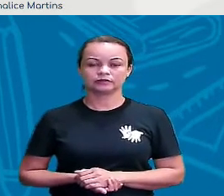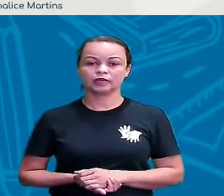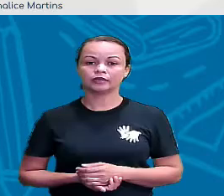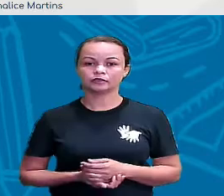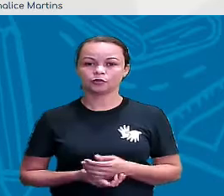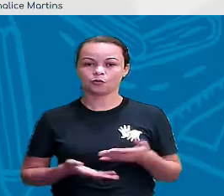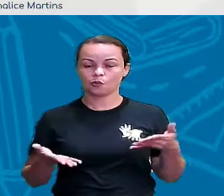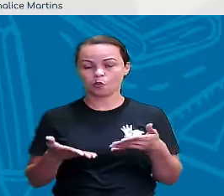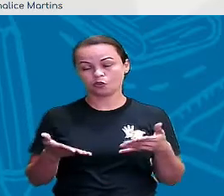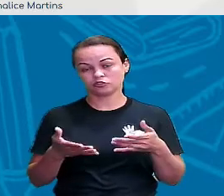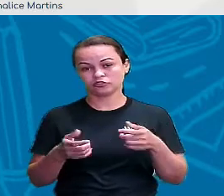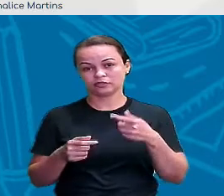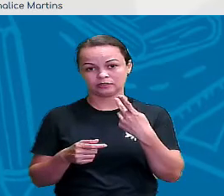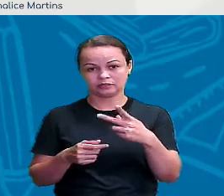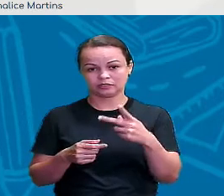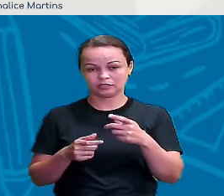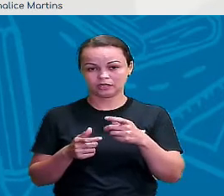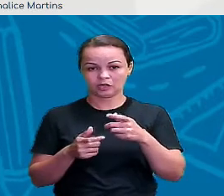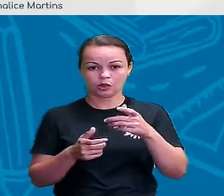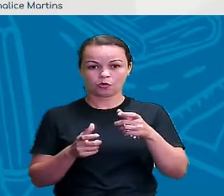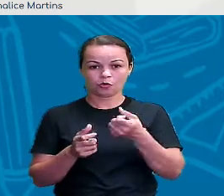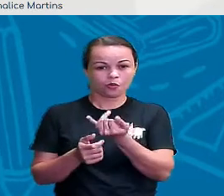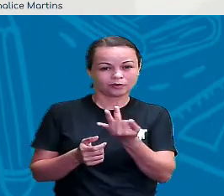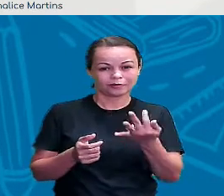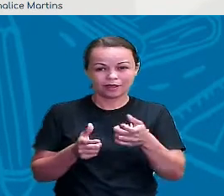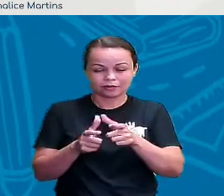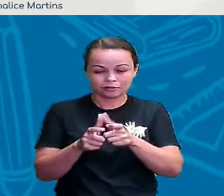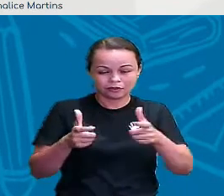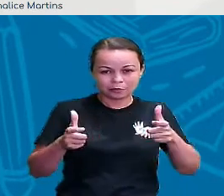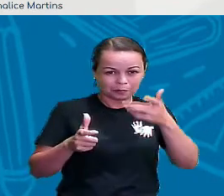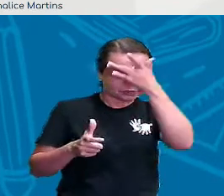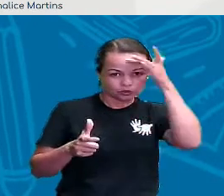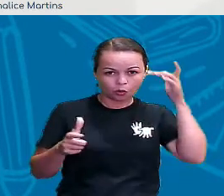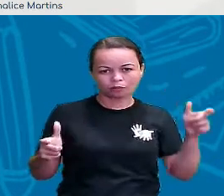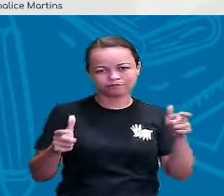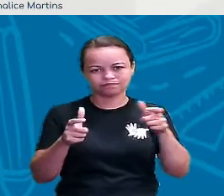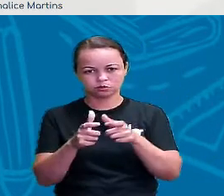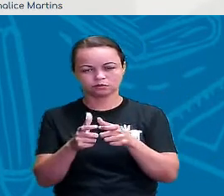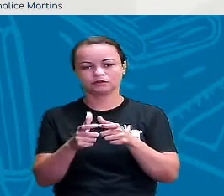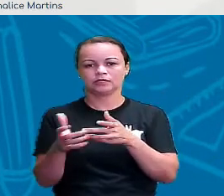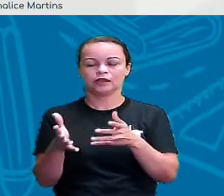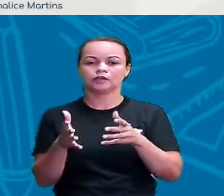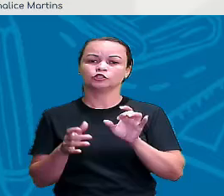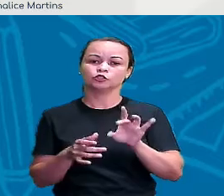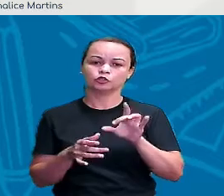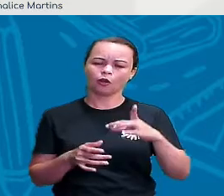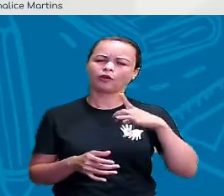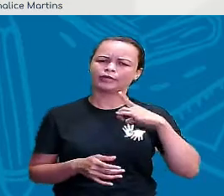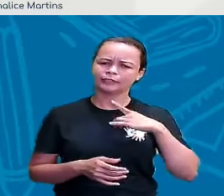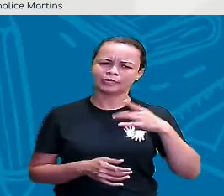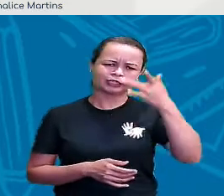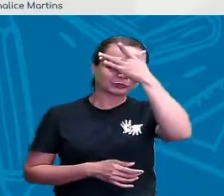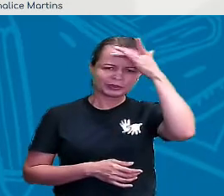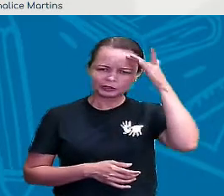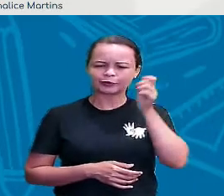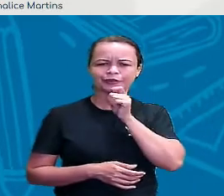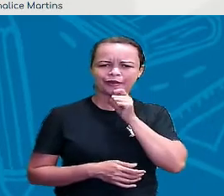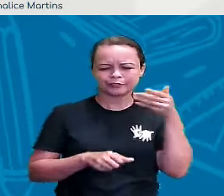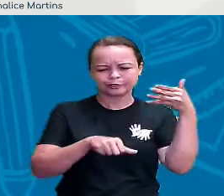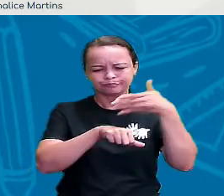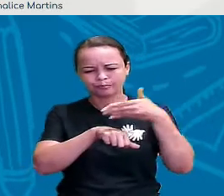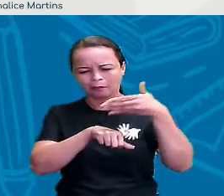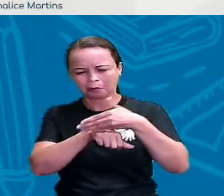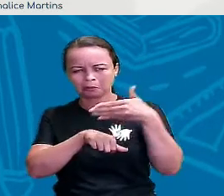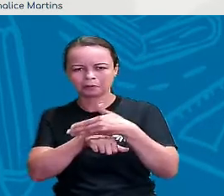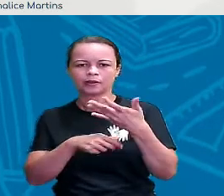ele diminuiu, né? Então, só que a gente ainda tem, né, muitos estrangeiros entrando no país. E